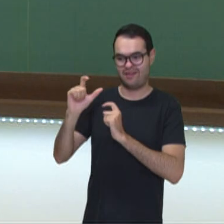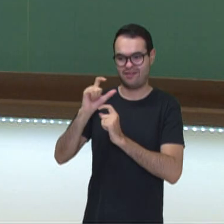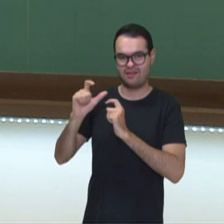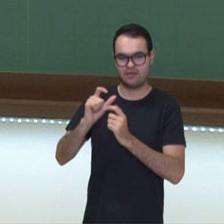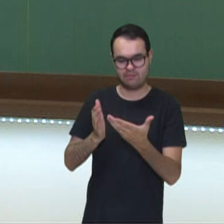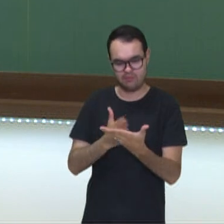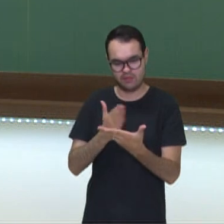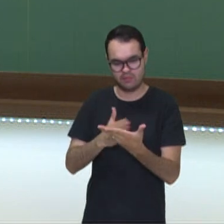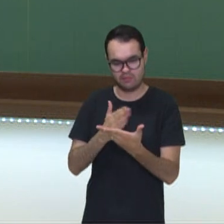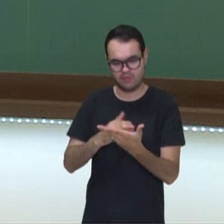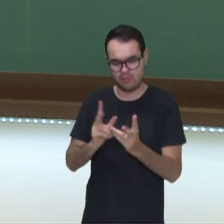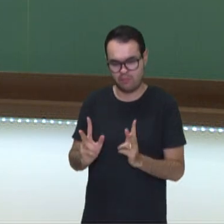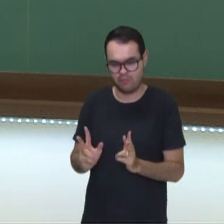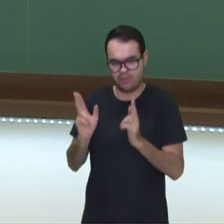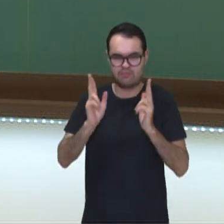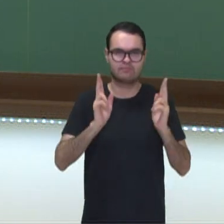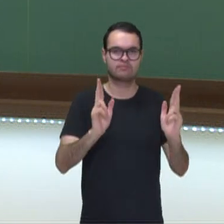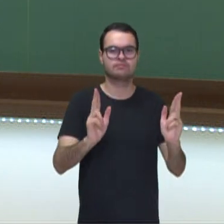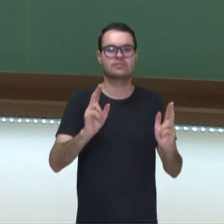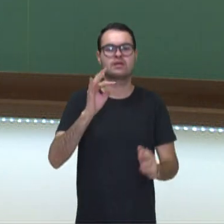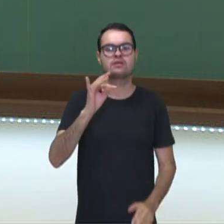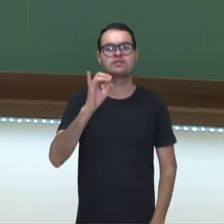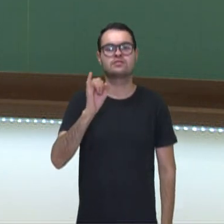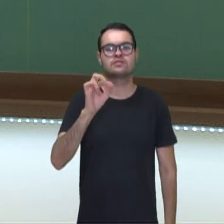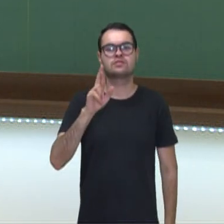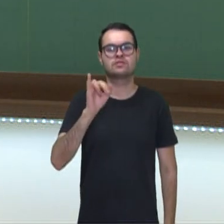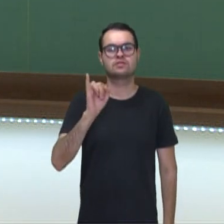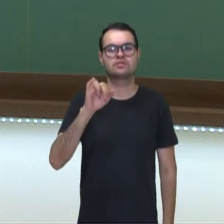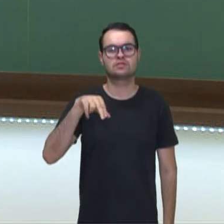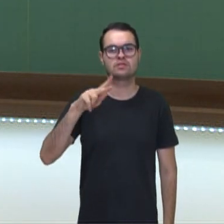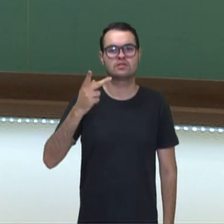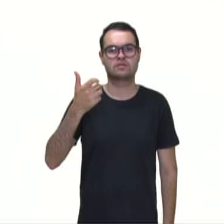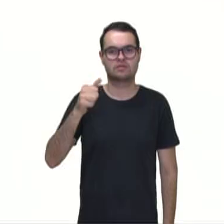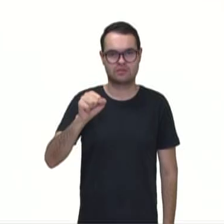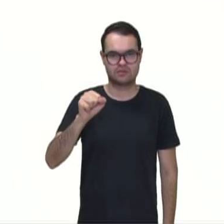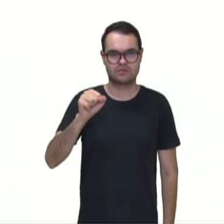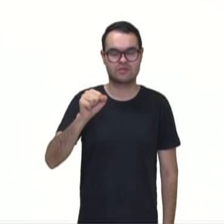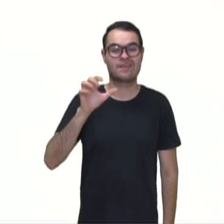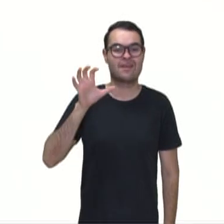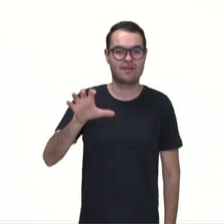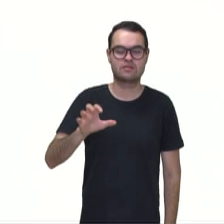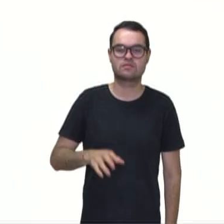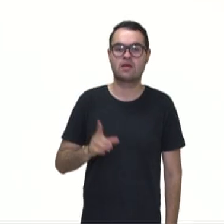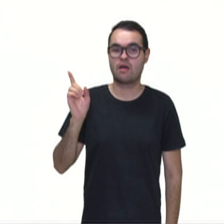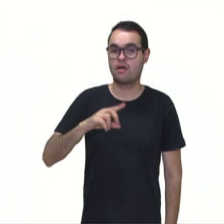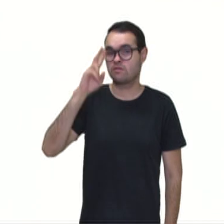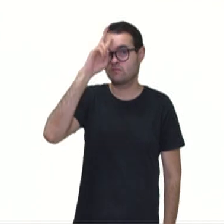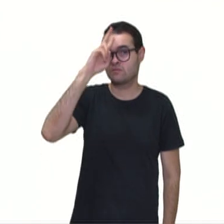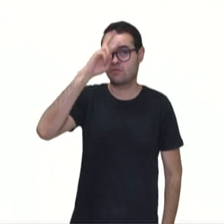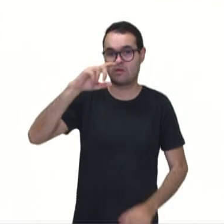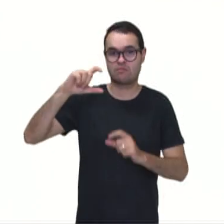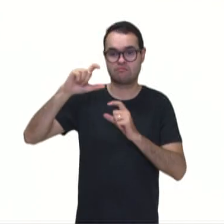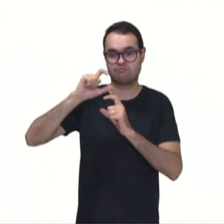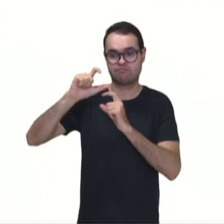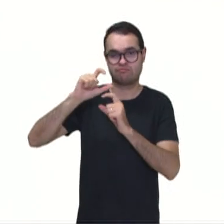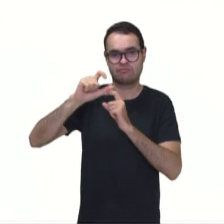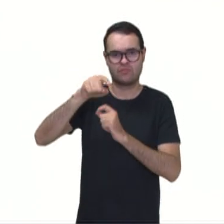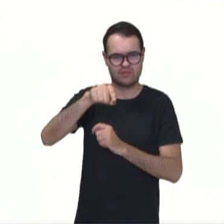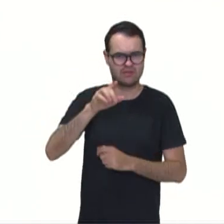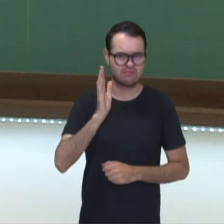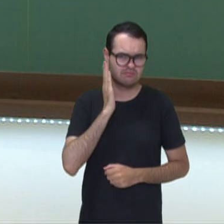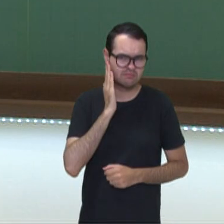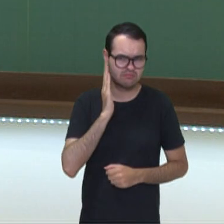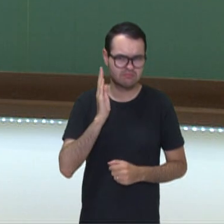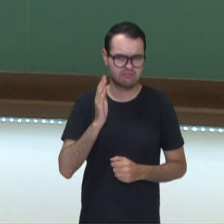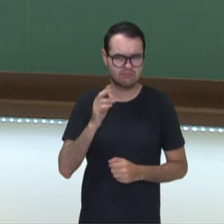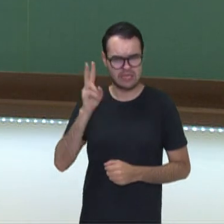histórias em quadrinhos? Essa é a abreviação desse gênero textual? São histórias em quadrinhos. Você se lembra de ter lido alguma em